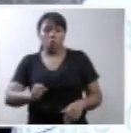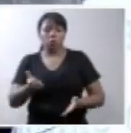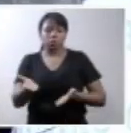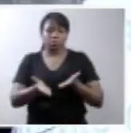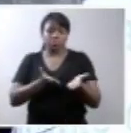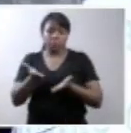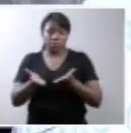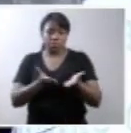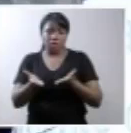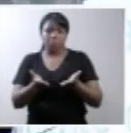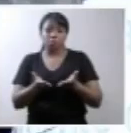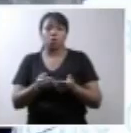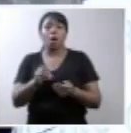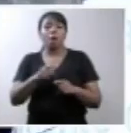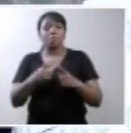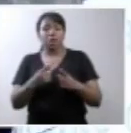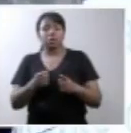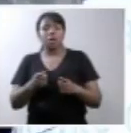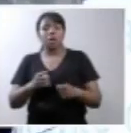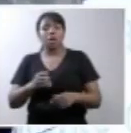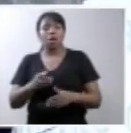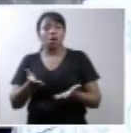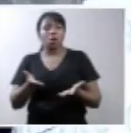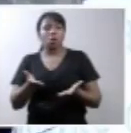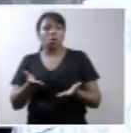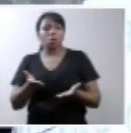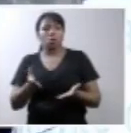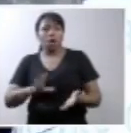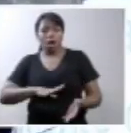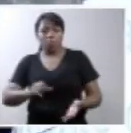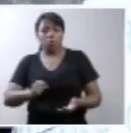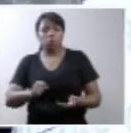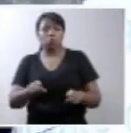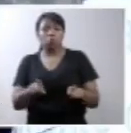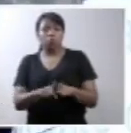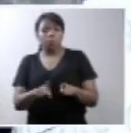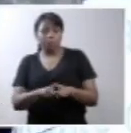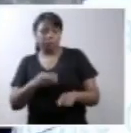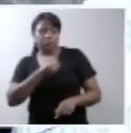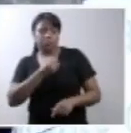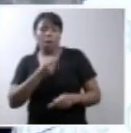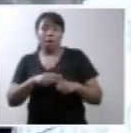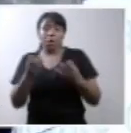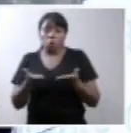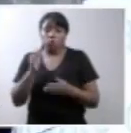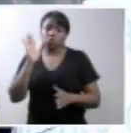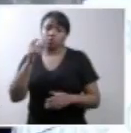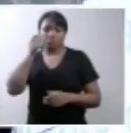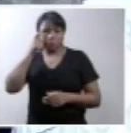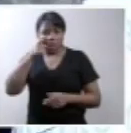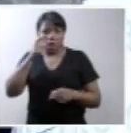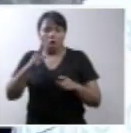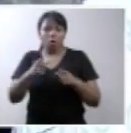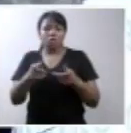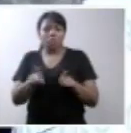eugênico então quiseram dar uma solução utilitarista que é a doação de óg que hoje já vê que não interessa que os